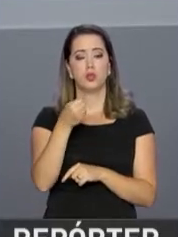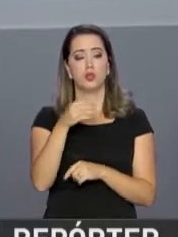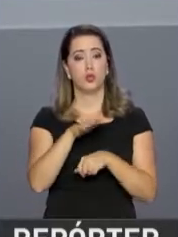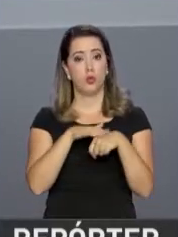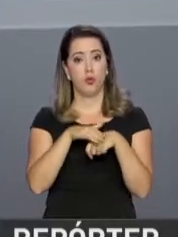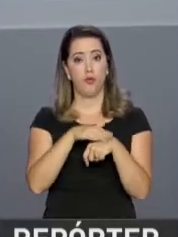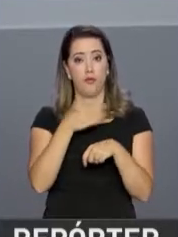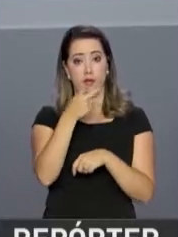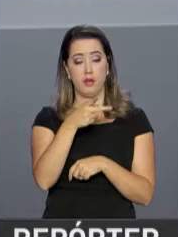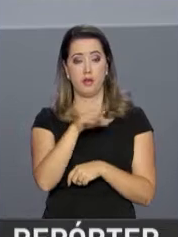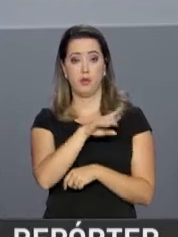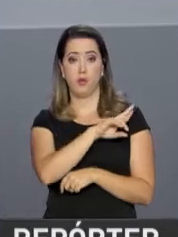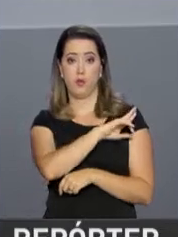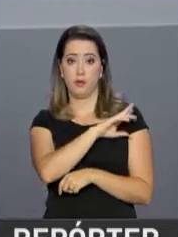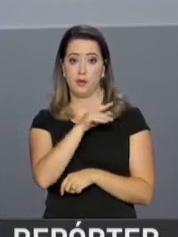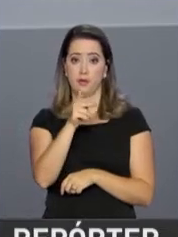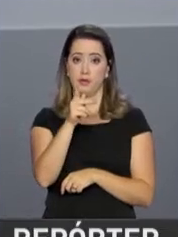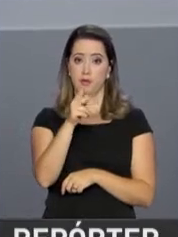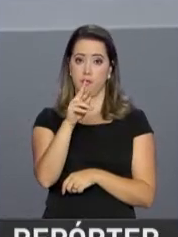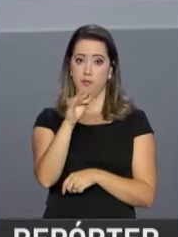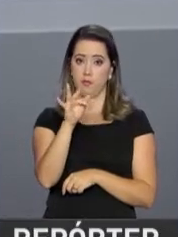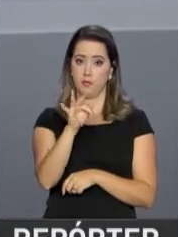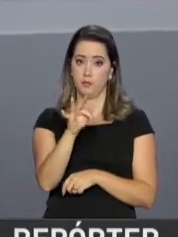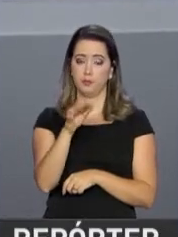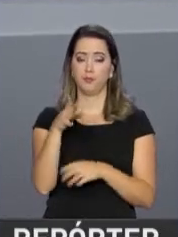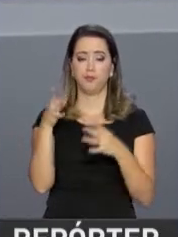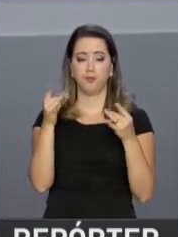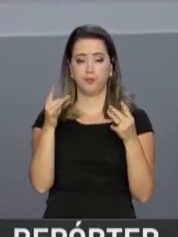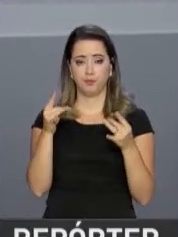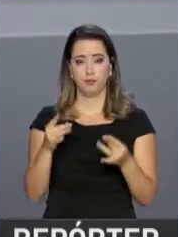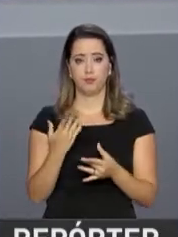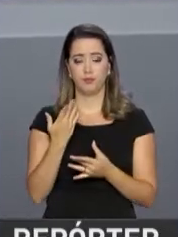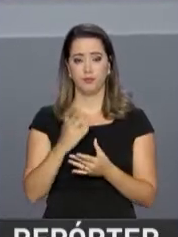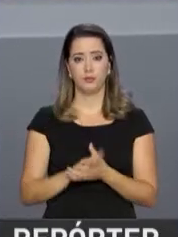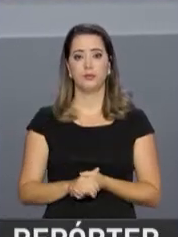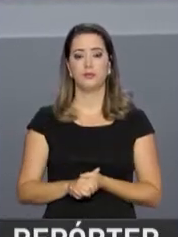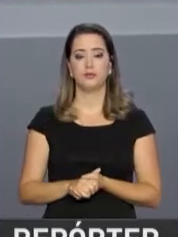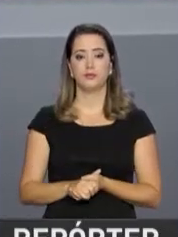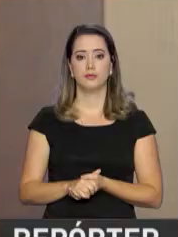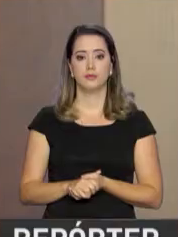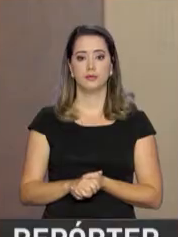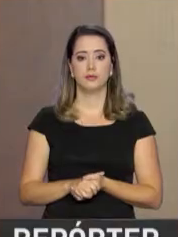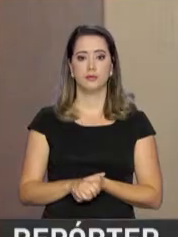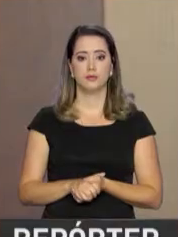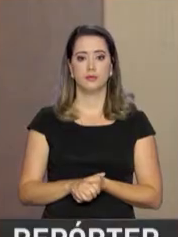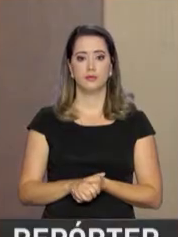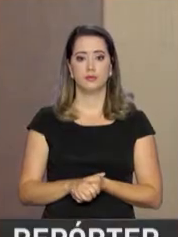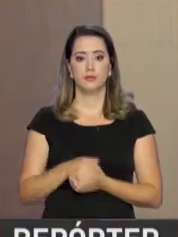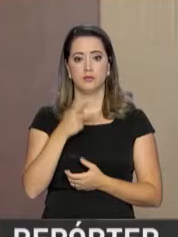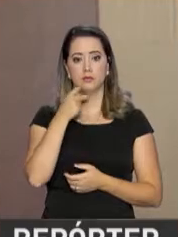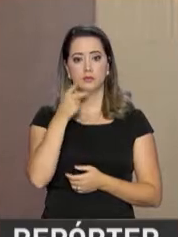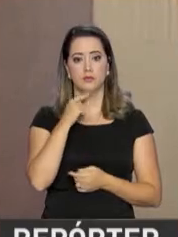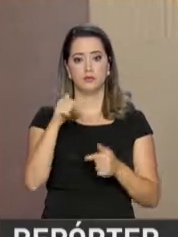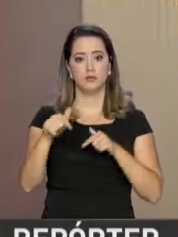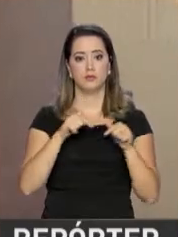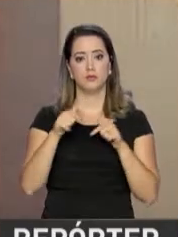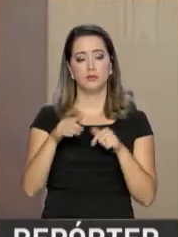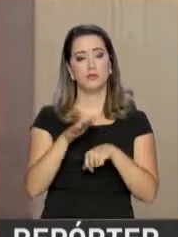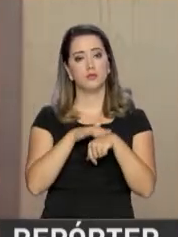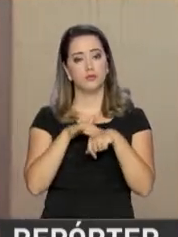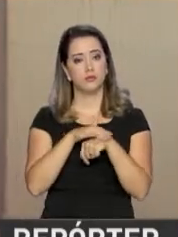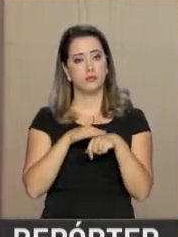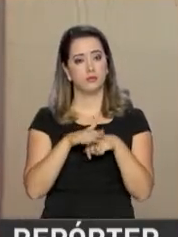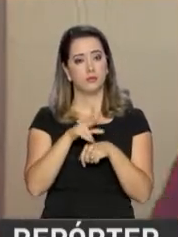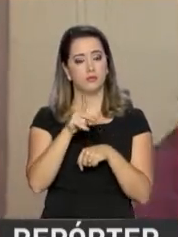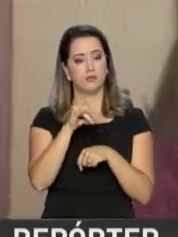com o porta voz da pf sobre a operação e traz os detalhes para falar sobre essa operação começa agora com